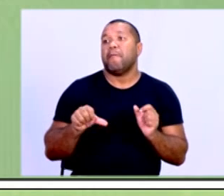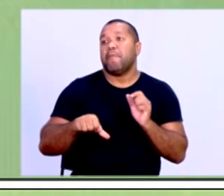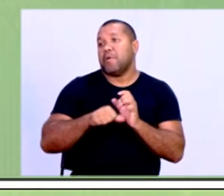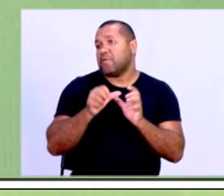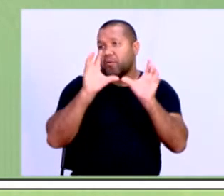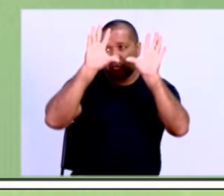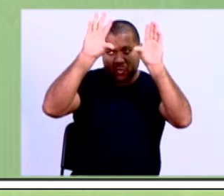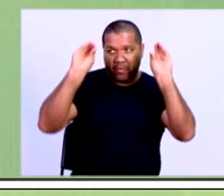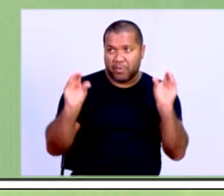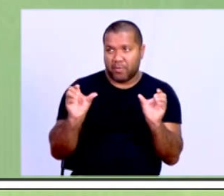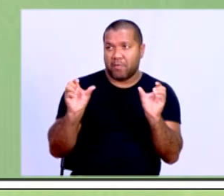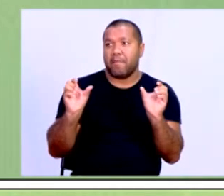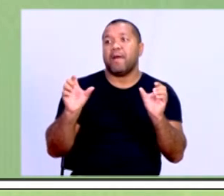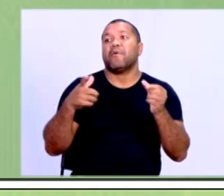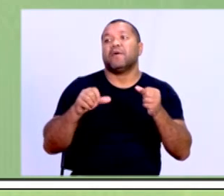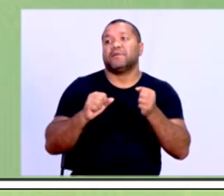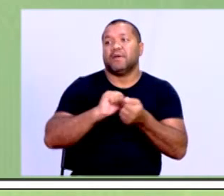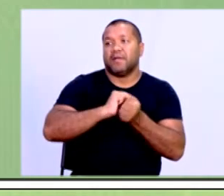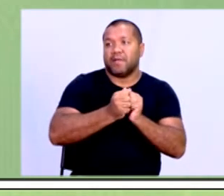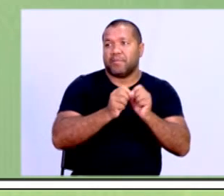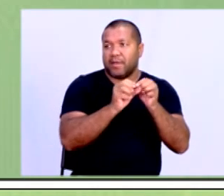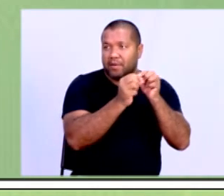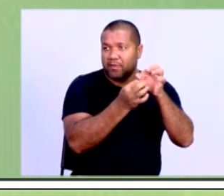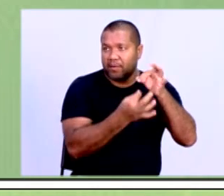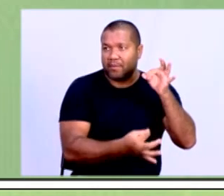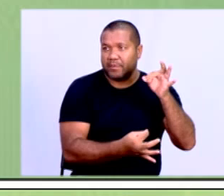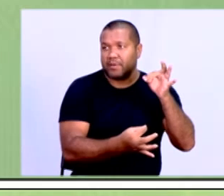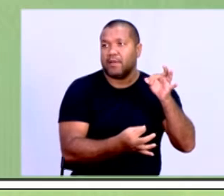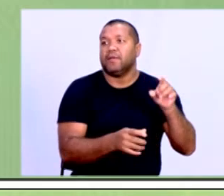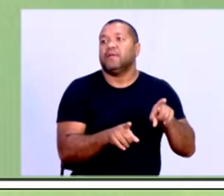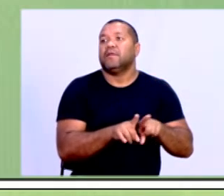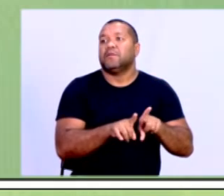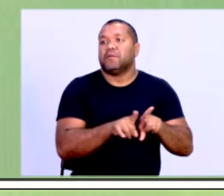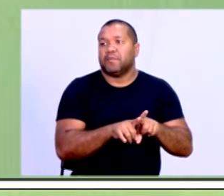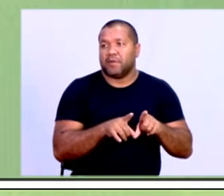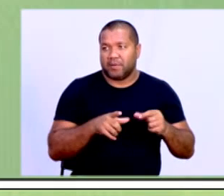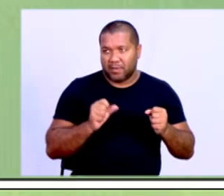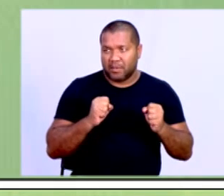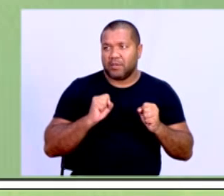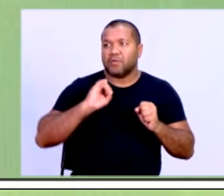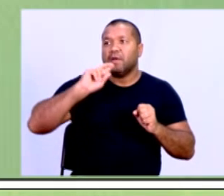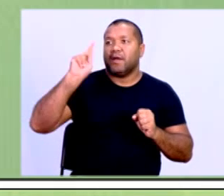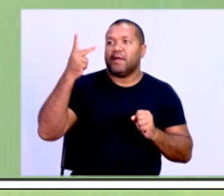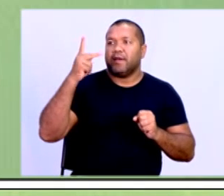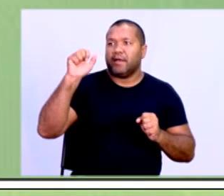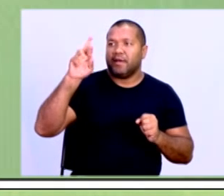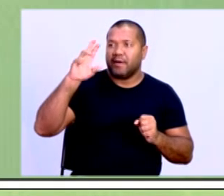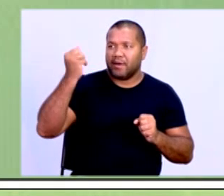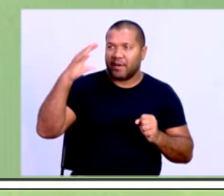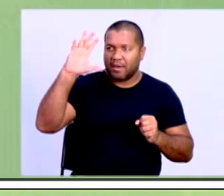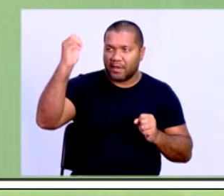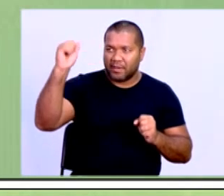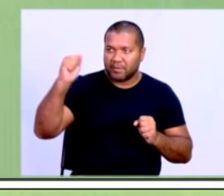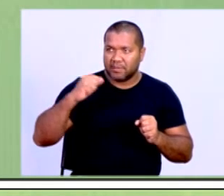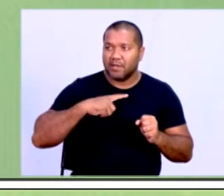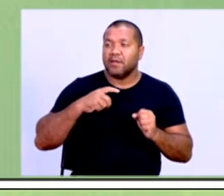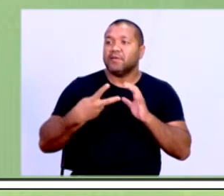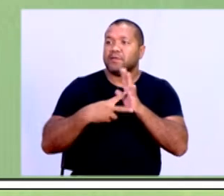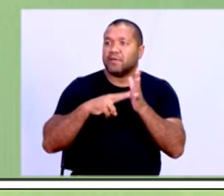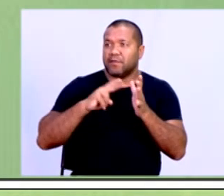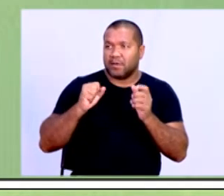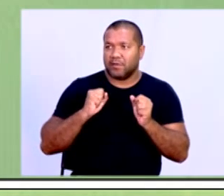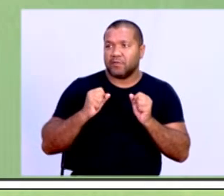minha classe principal, certo? Então, a herança é isso. Se eu aponto para a minha